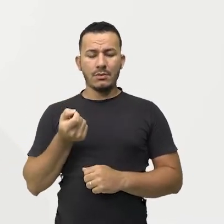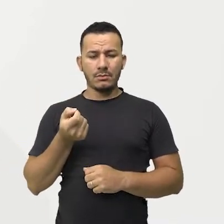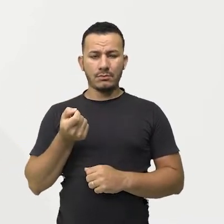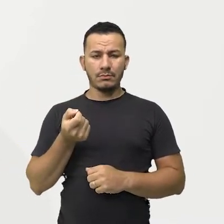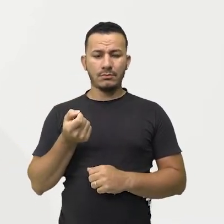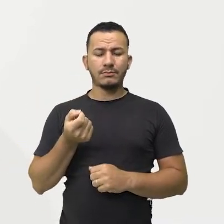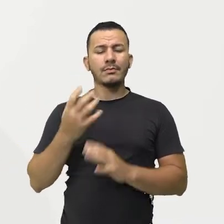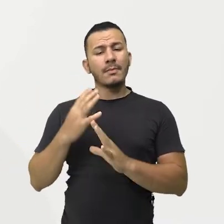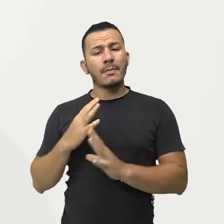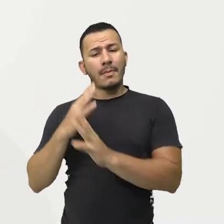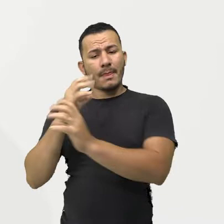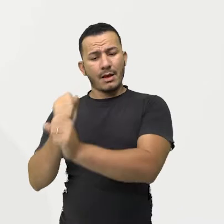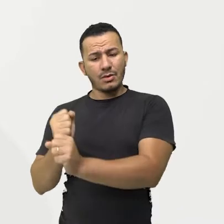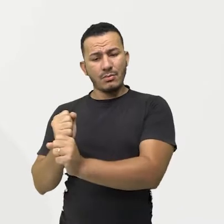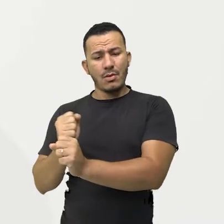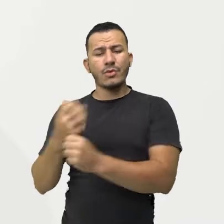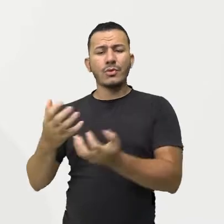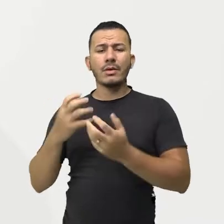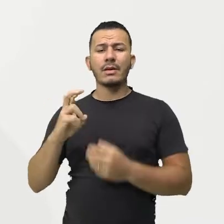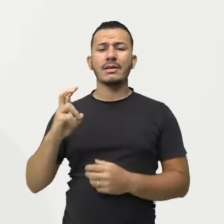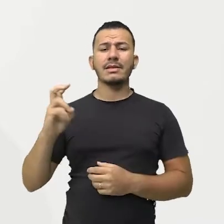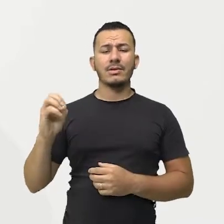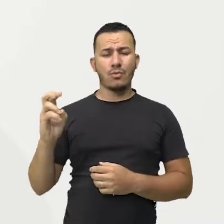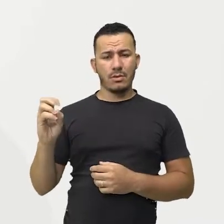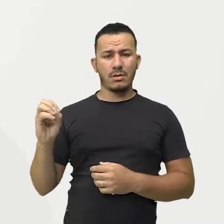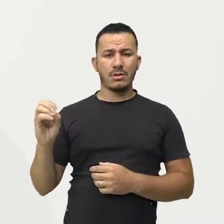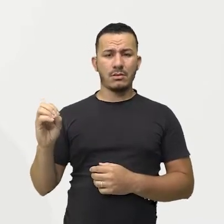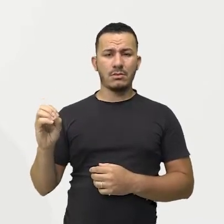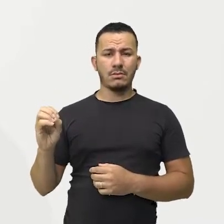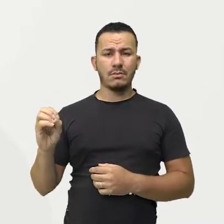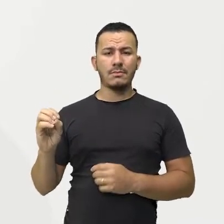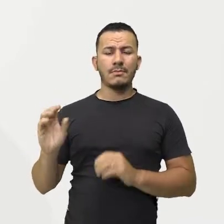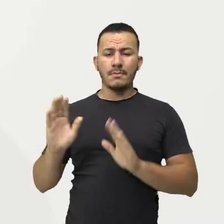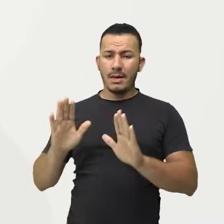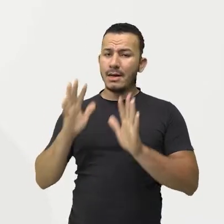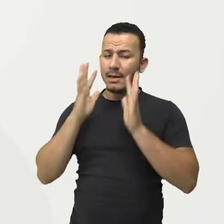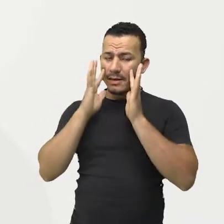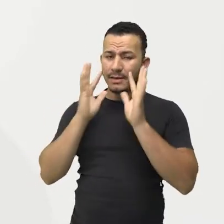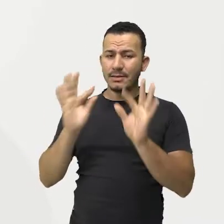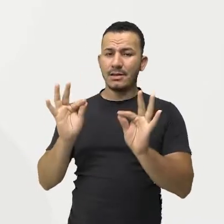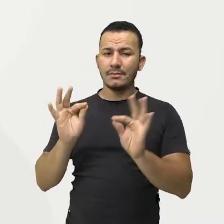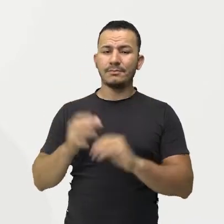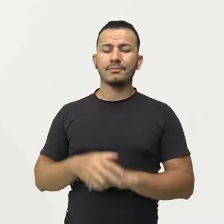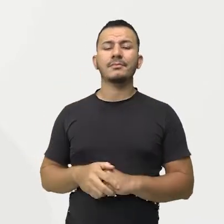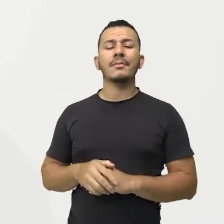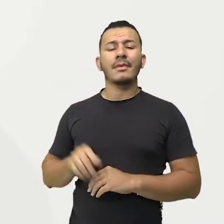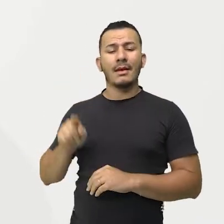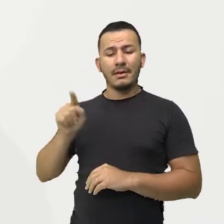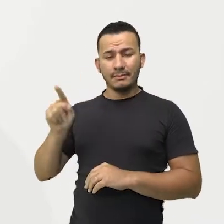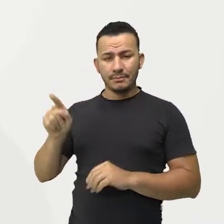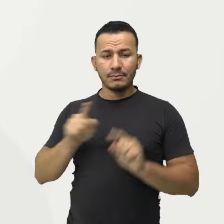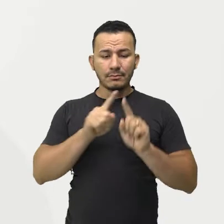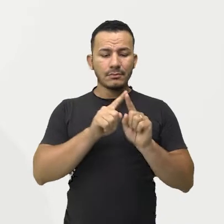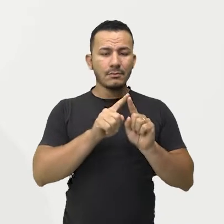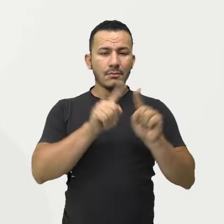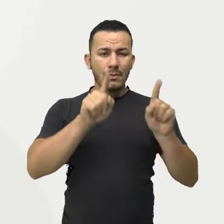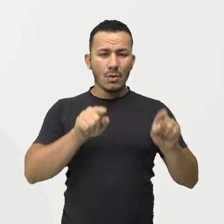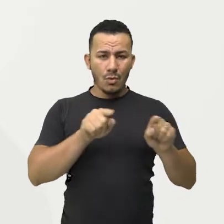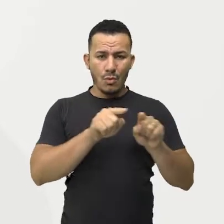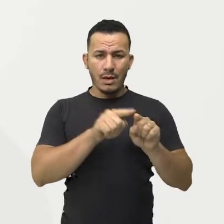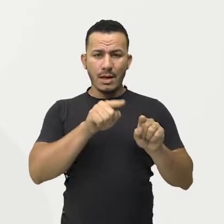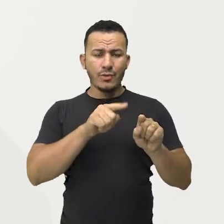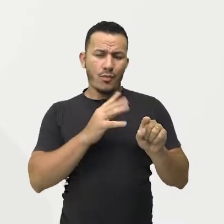quero que o resultado seja 50. Agora, atenção. Agora, nós vamos chamar o quadradinho de